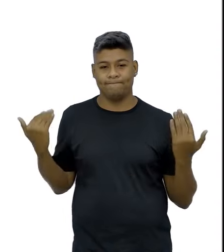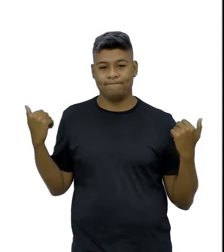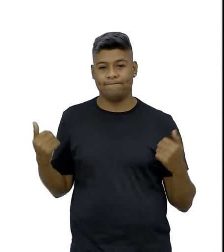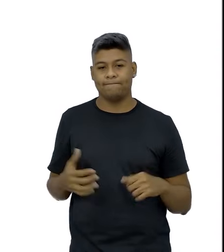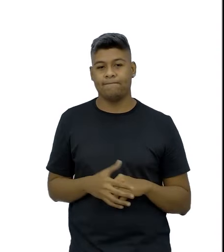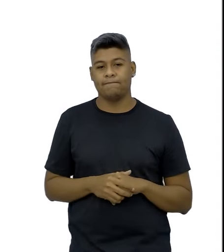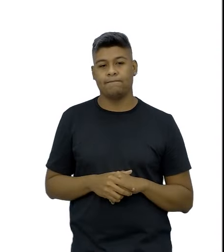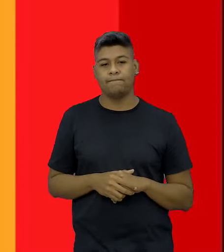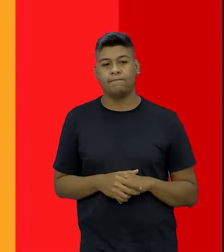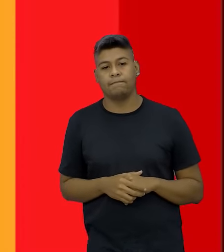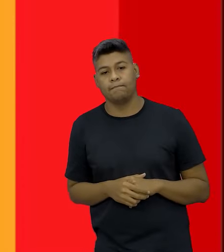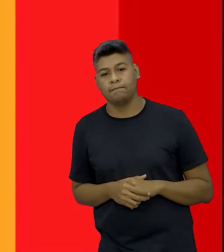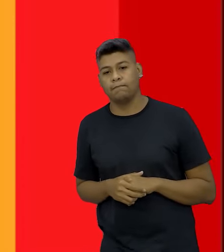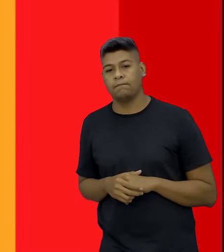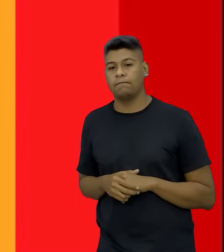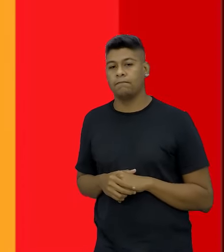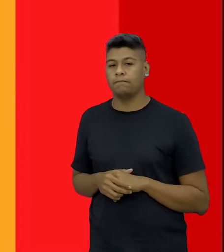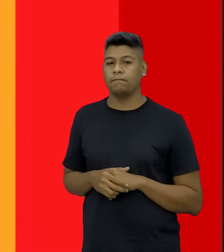lá.